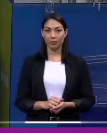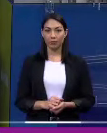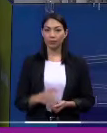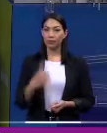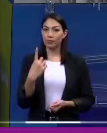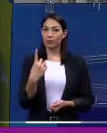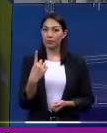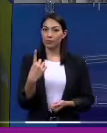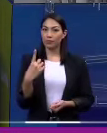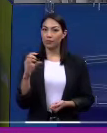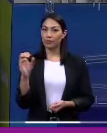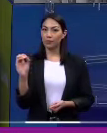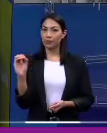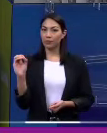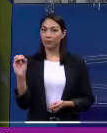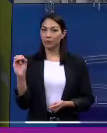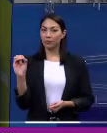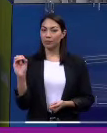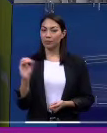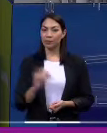Número 10.